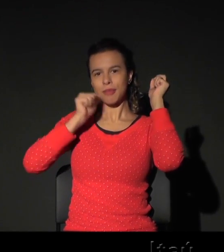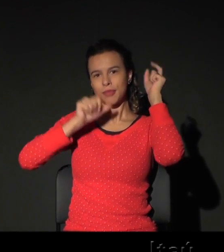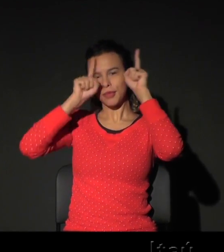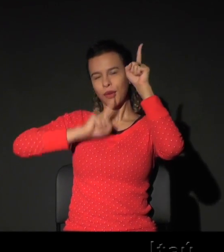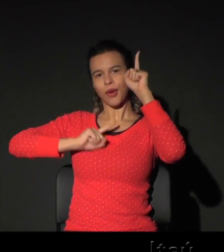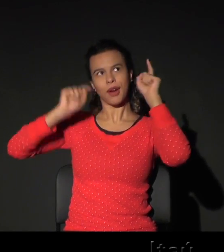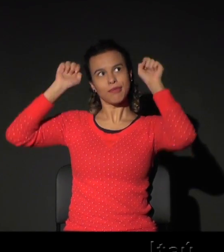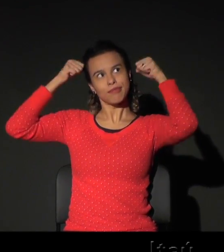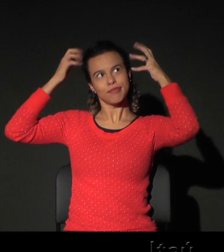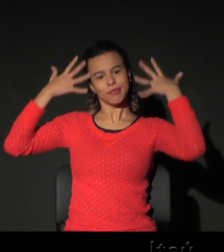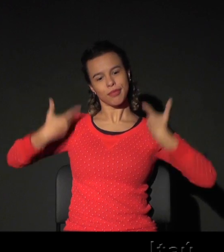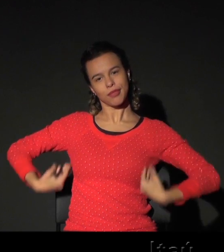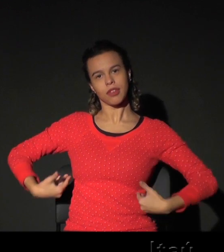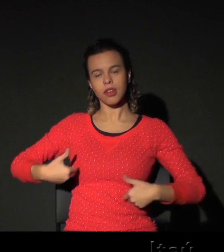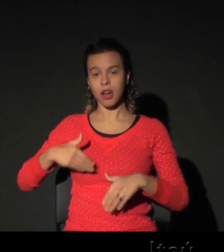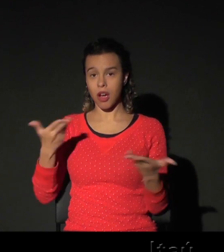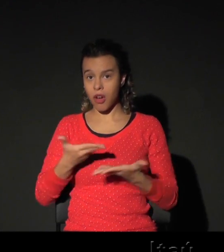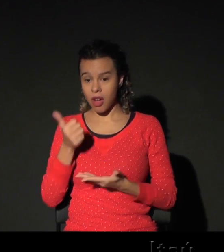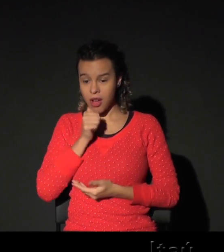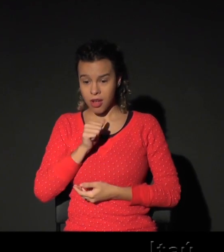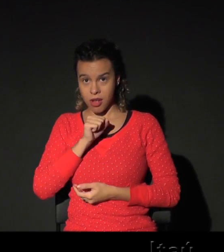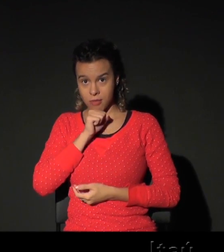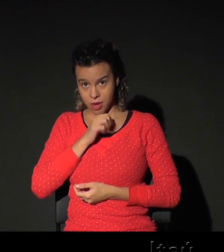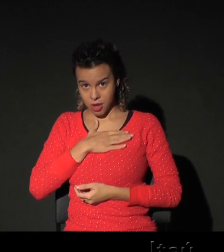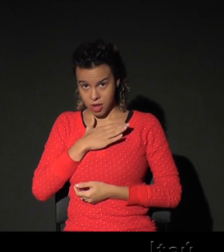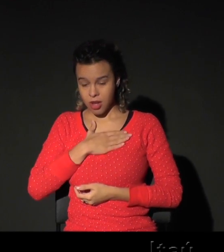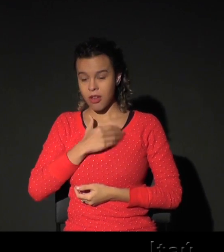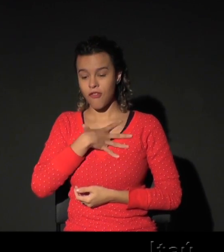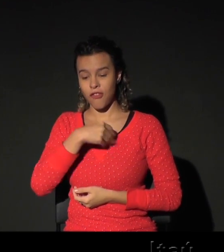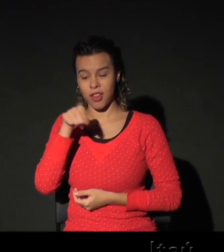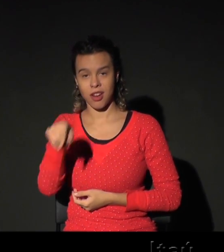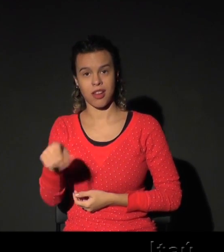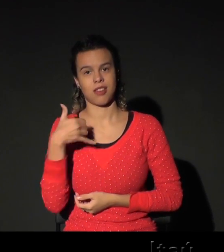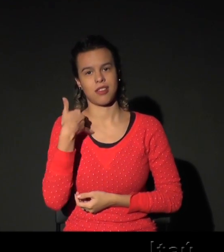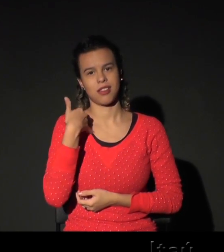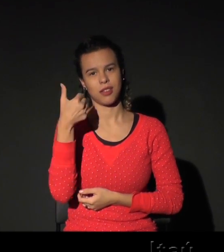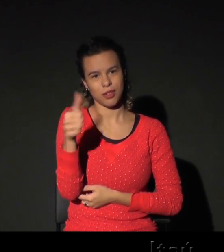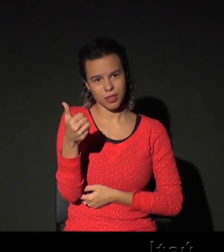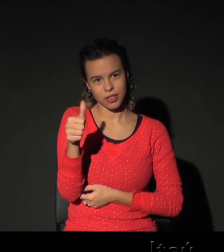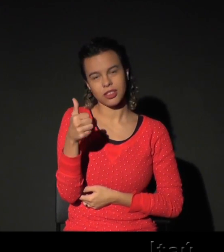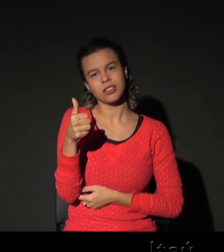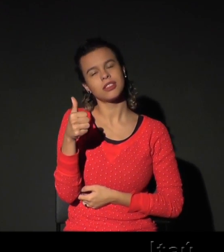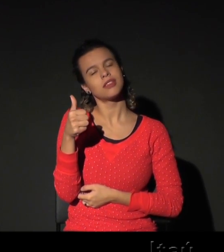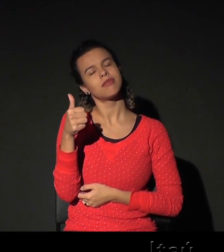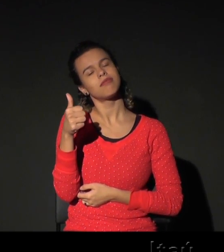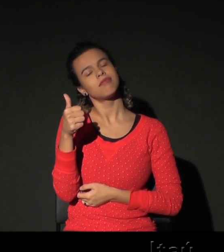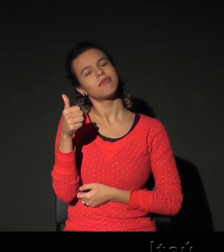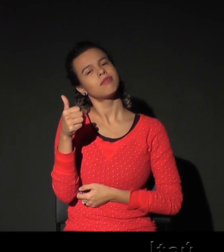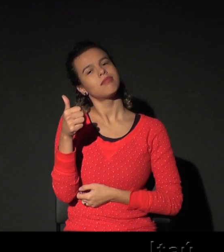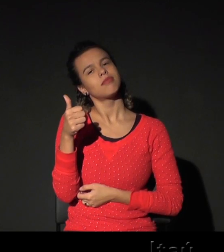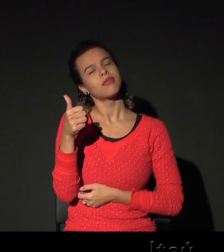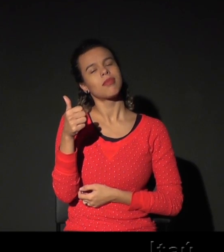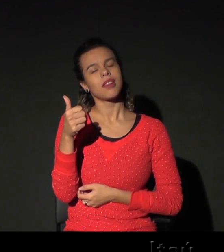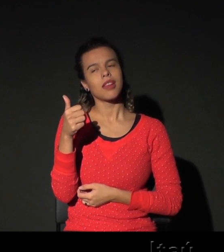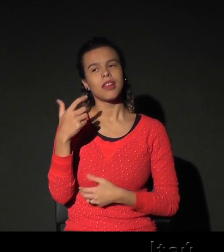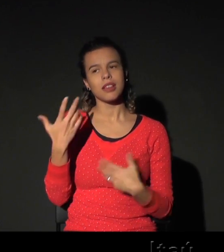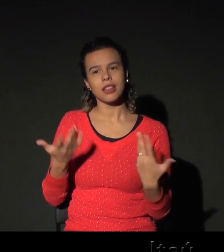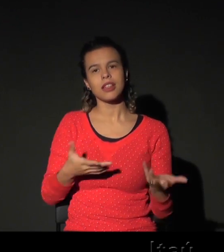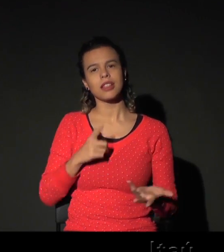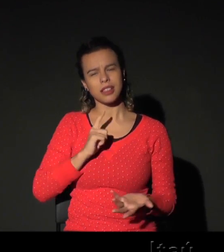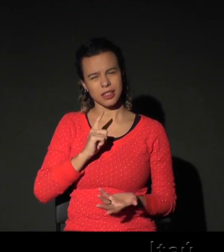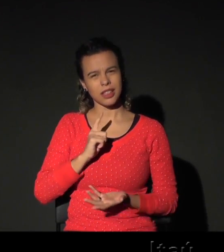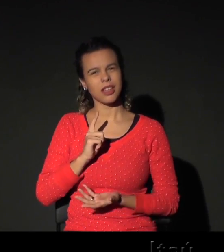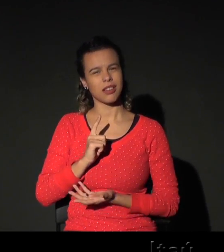E hoje como mãe né de uma menina de 11 anos eh o quanto que por mais que a gente ainda